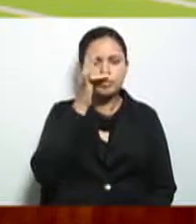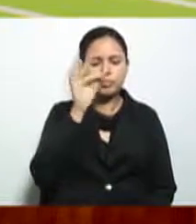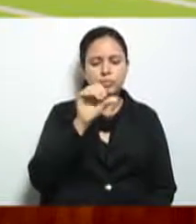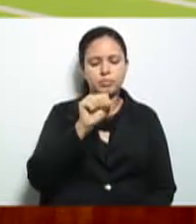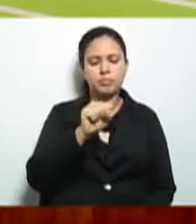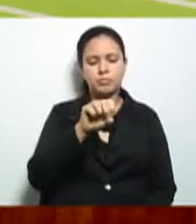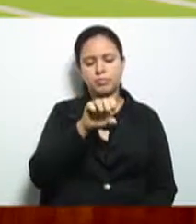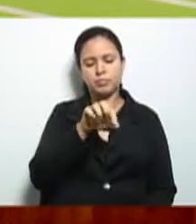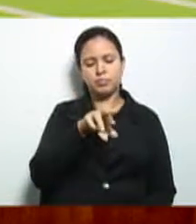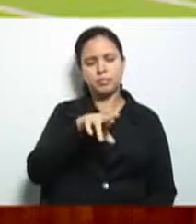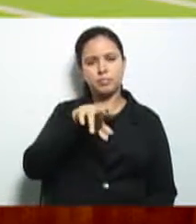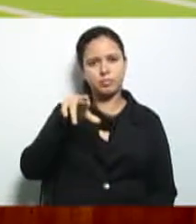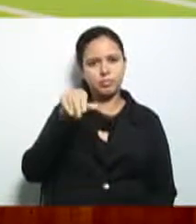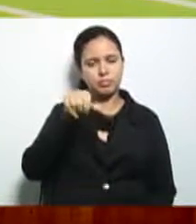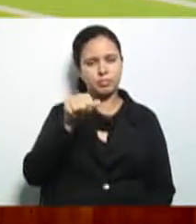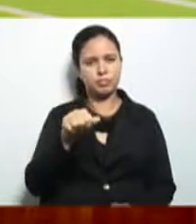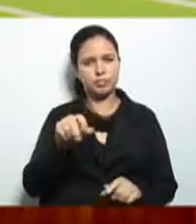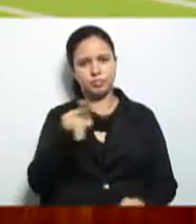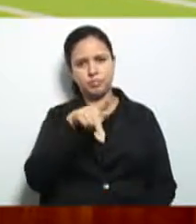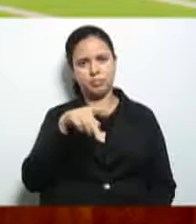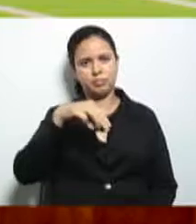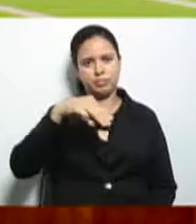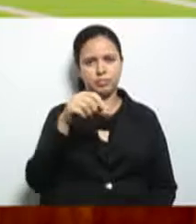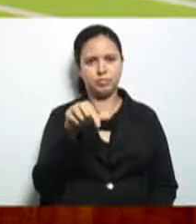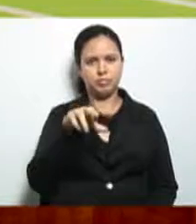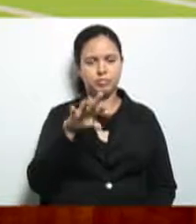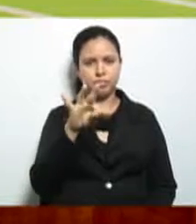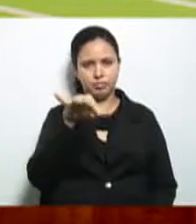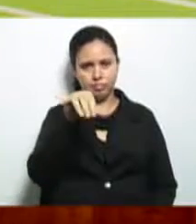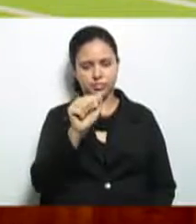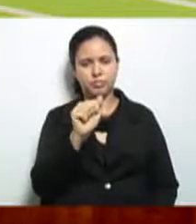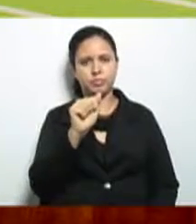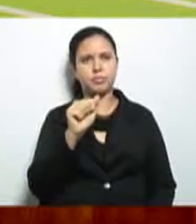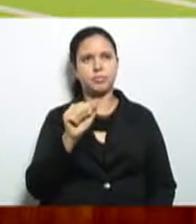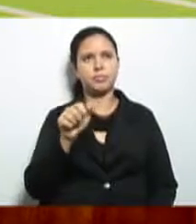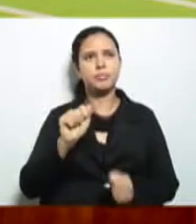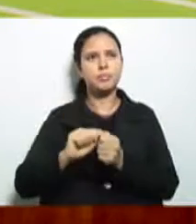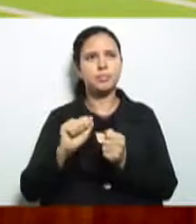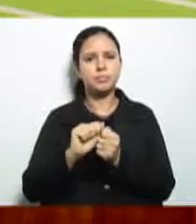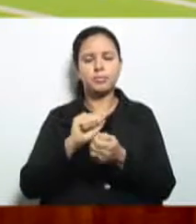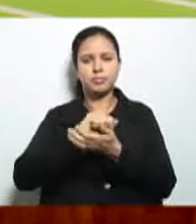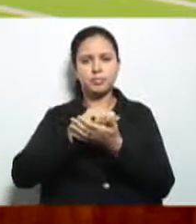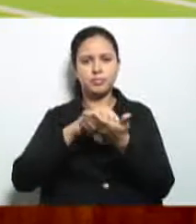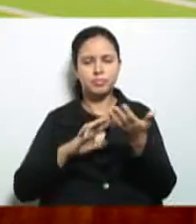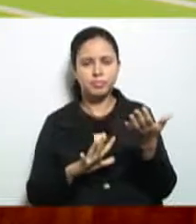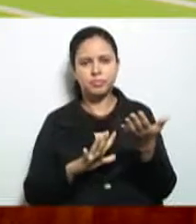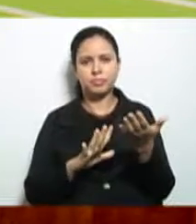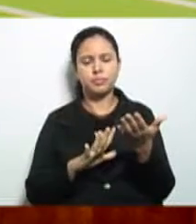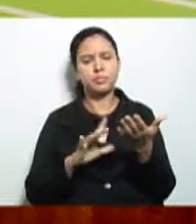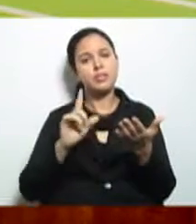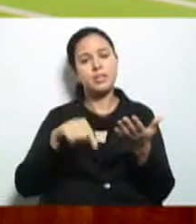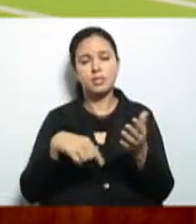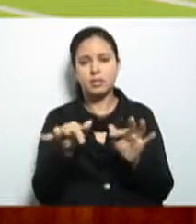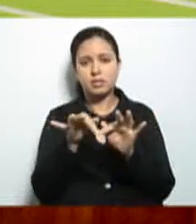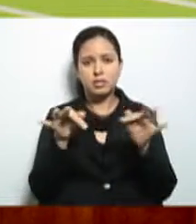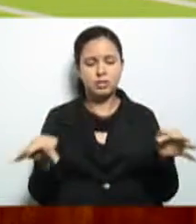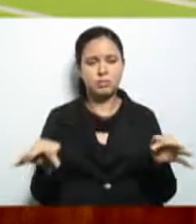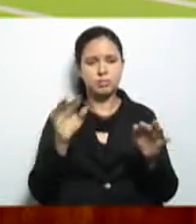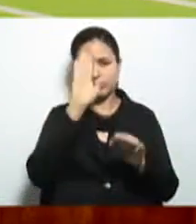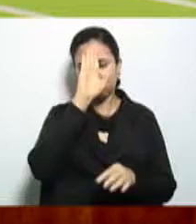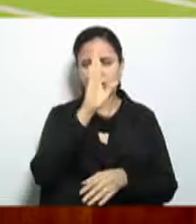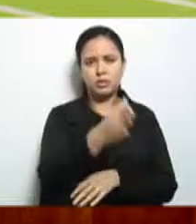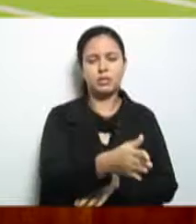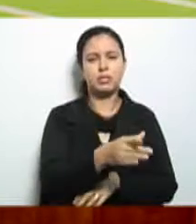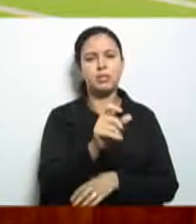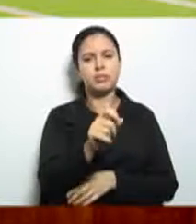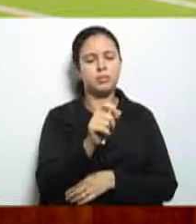que também estão conectados aí, realizando essa atividade. Espero que tenham gostado, um exercício bem simples, bem direto